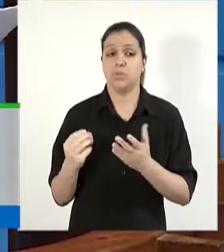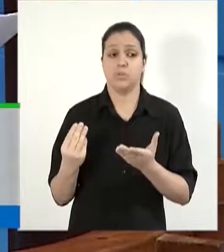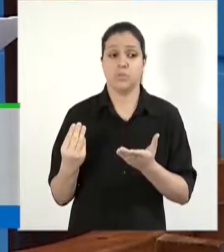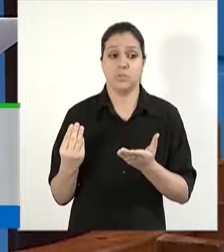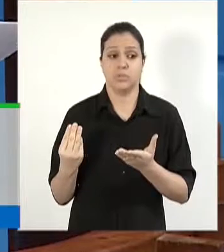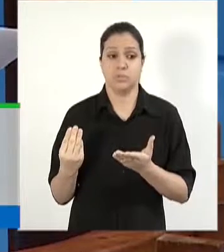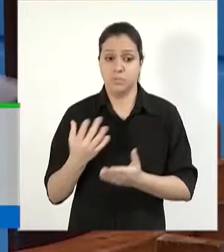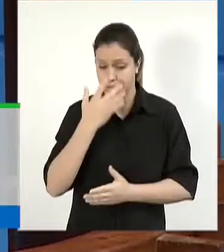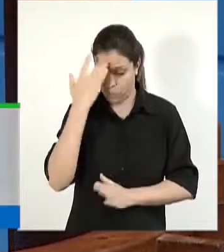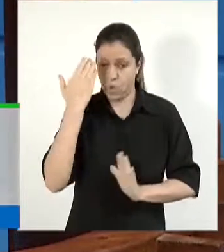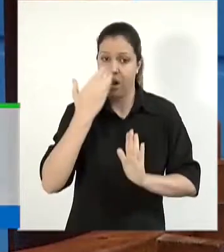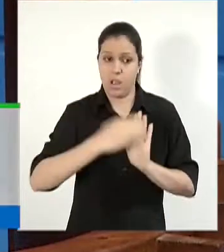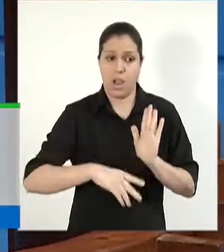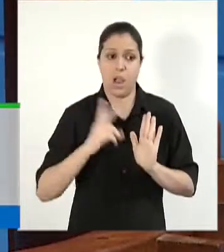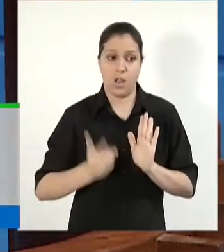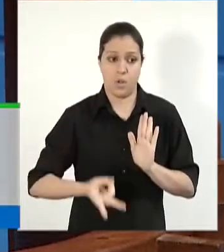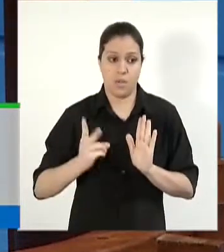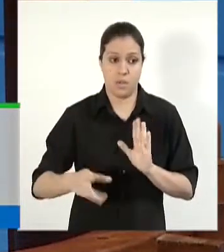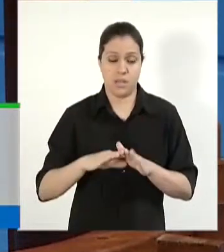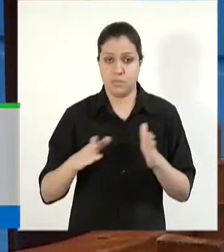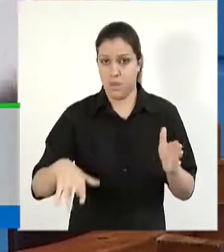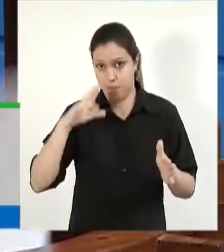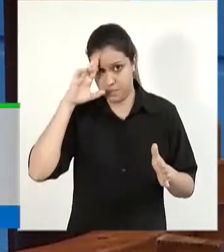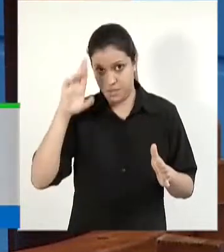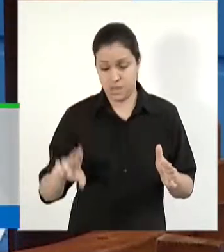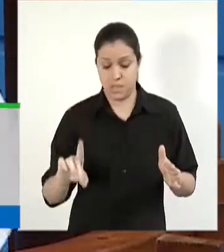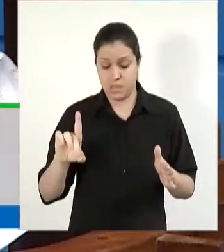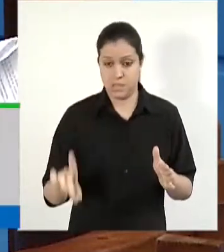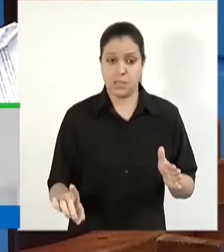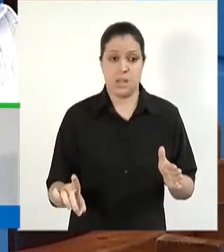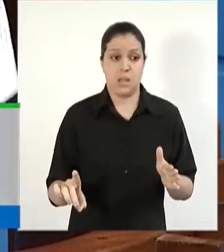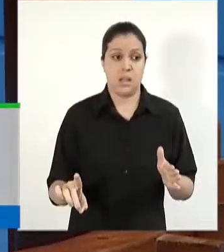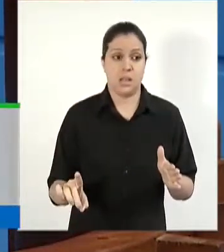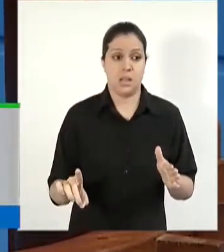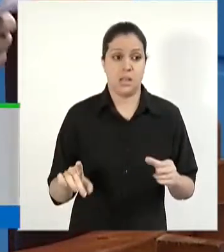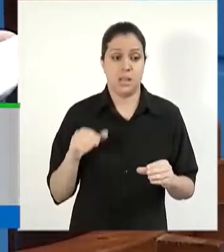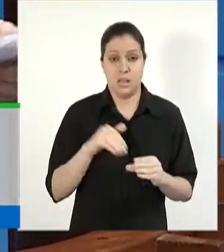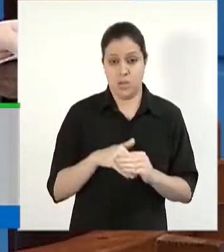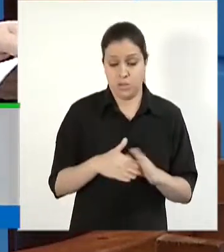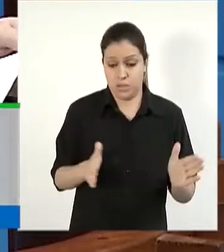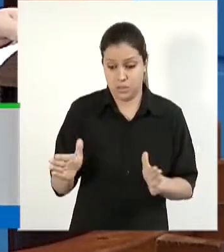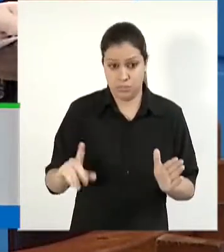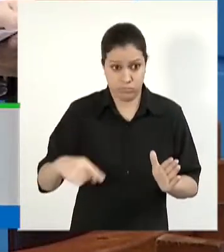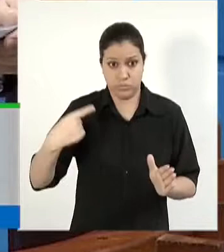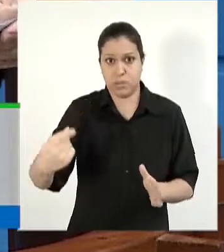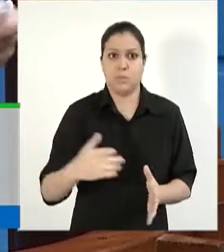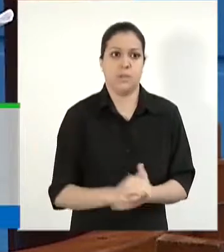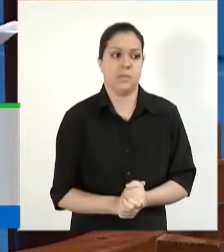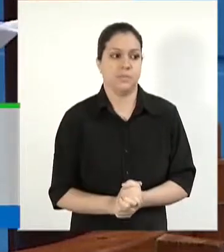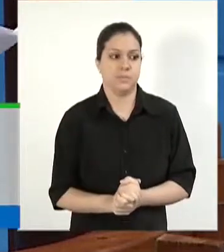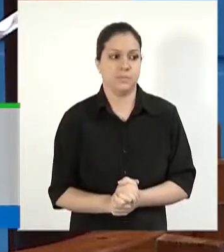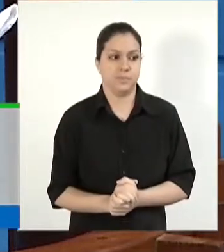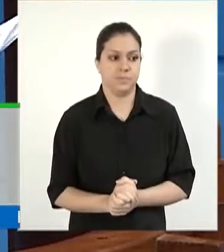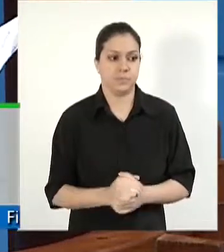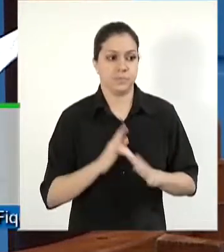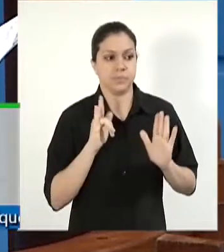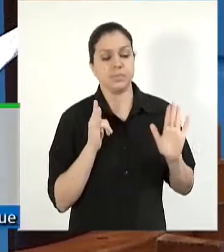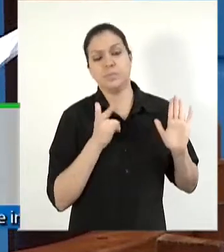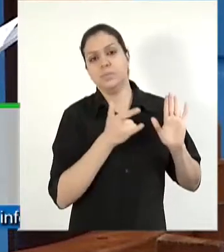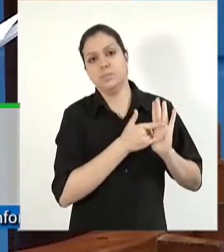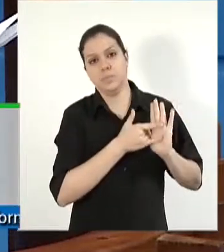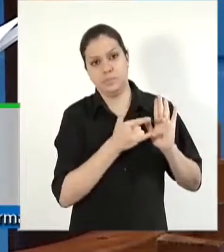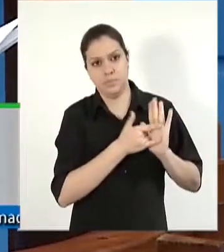mesmo cargo na eleição subsequente. E aqui o regimento interno, no artigo 10º, a eleição dos membros